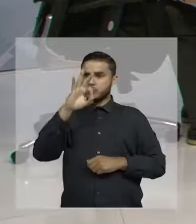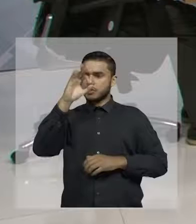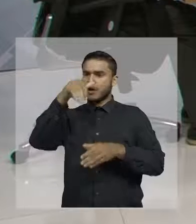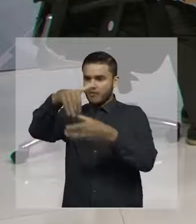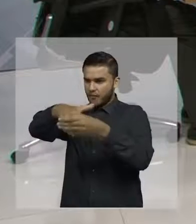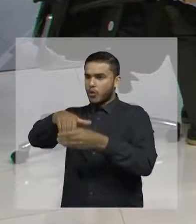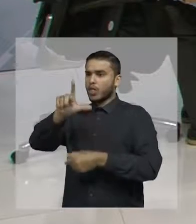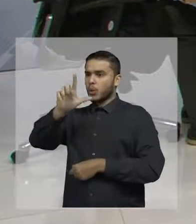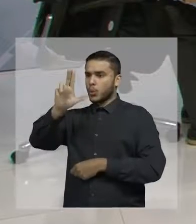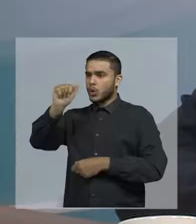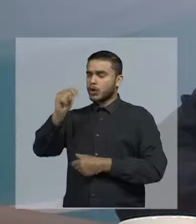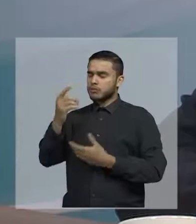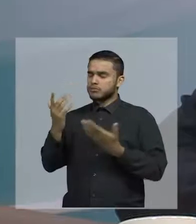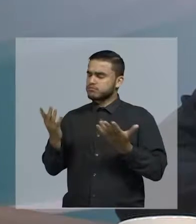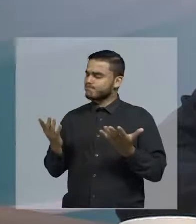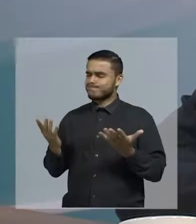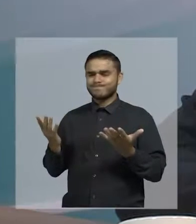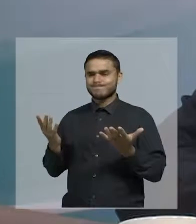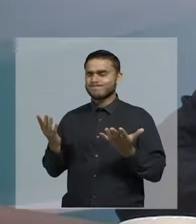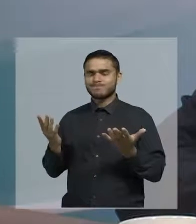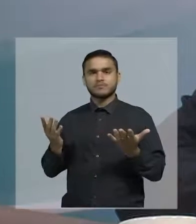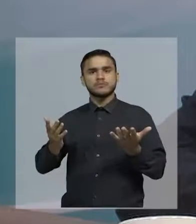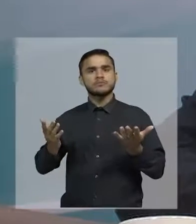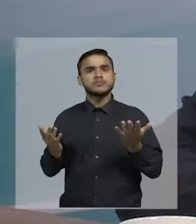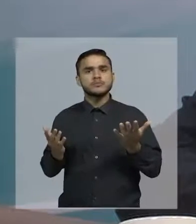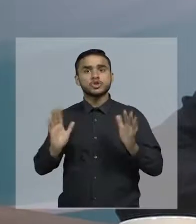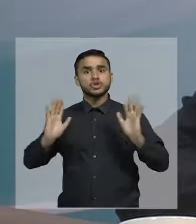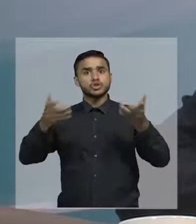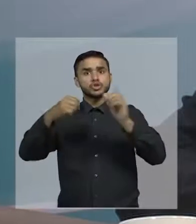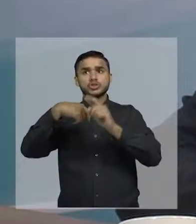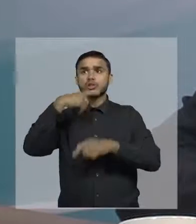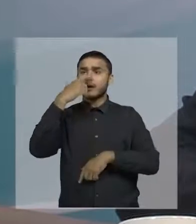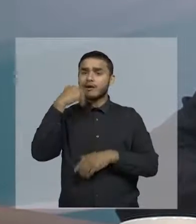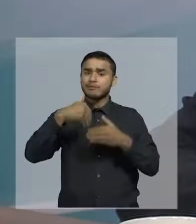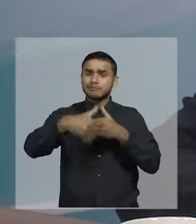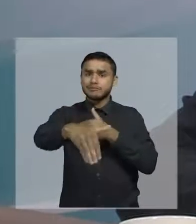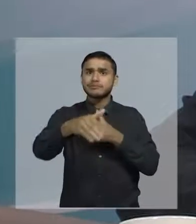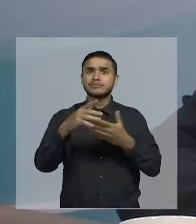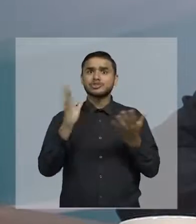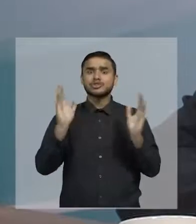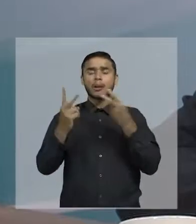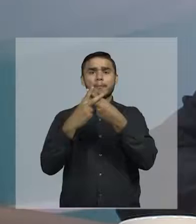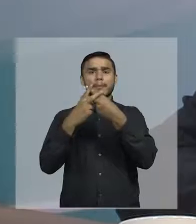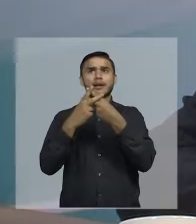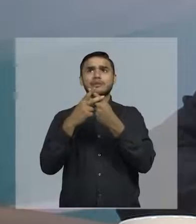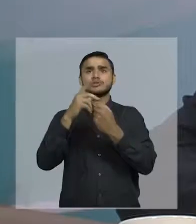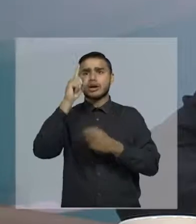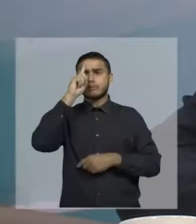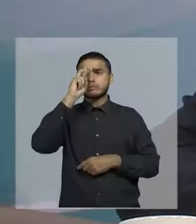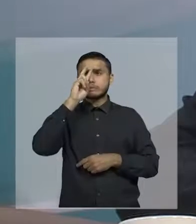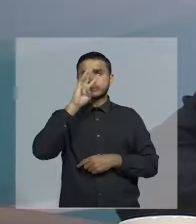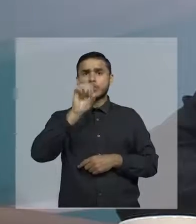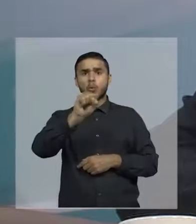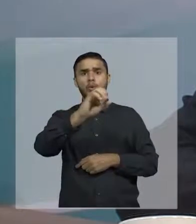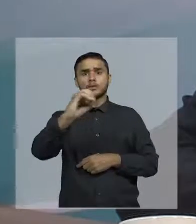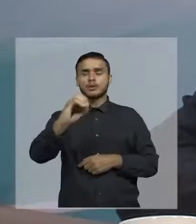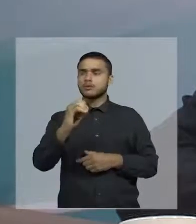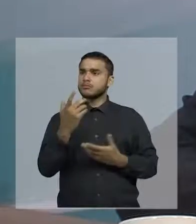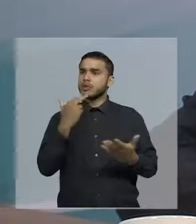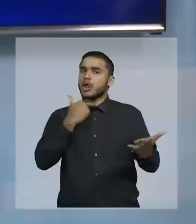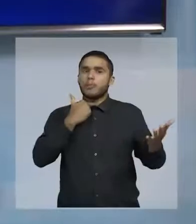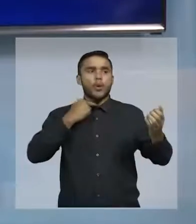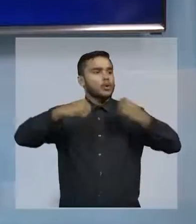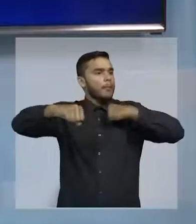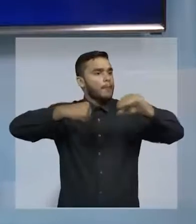estão a demonstrar em relação ao ex-presidente Lula, repito, há quase 80 dias na prisão, proibido de participar de